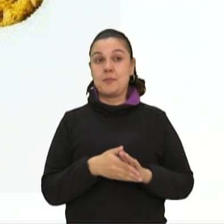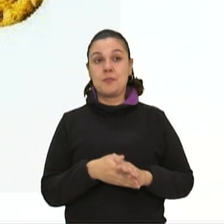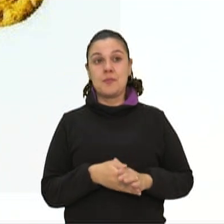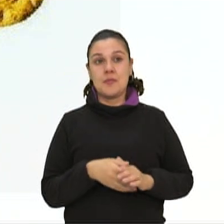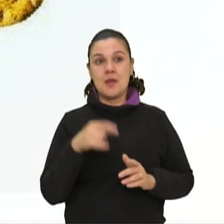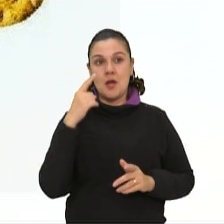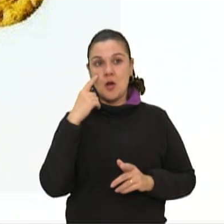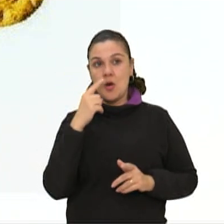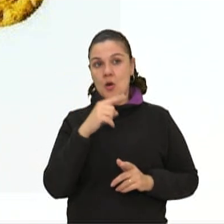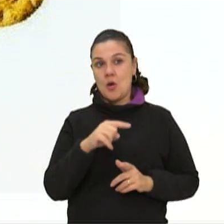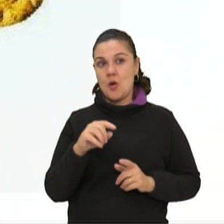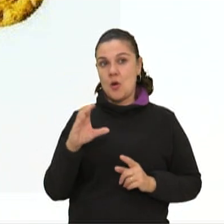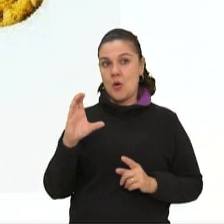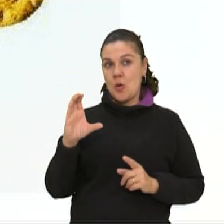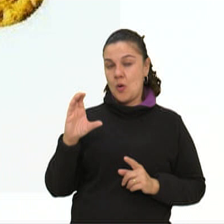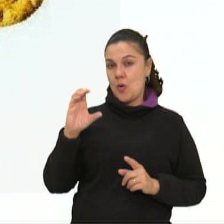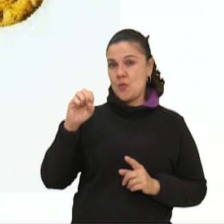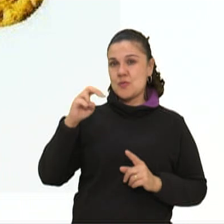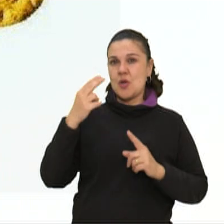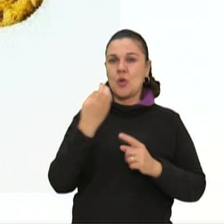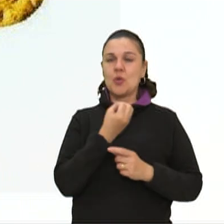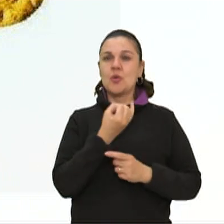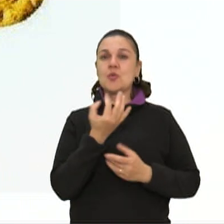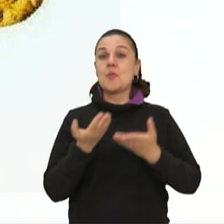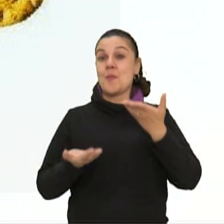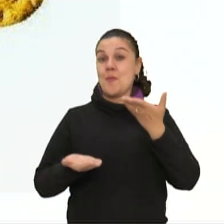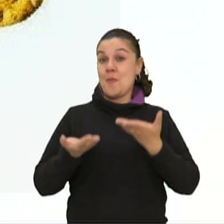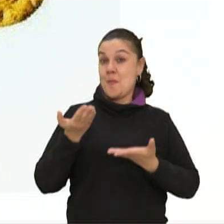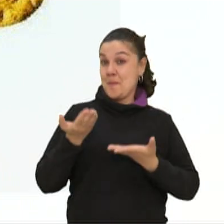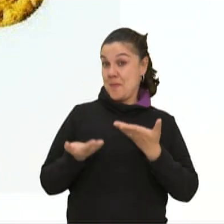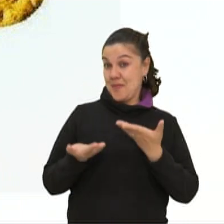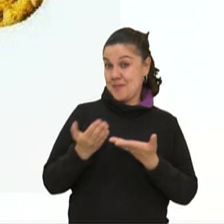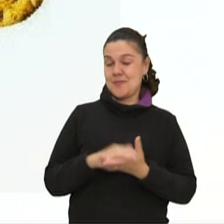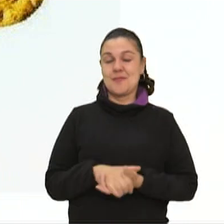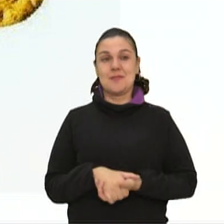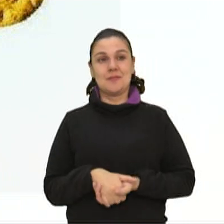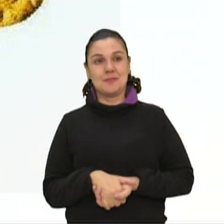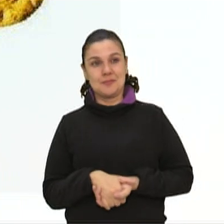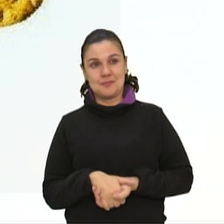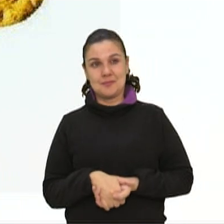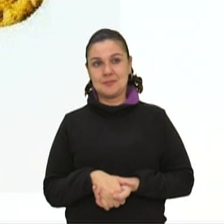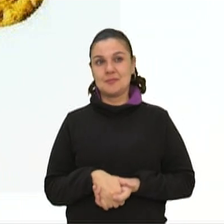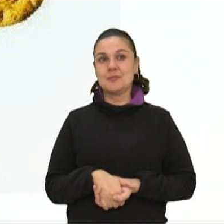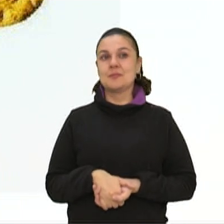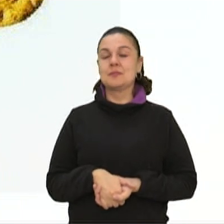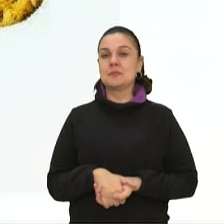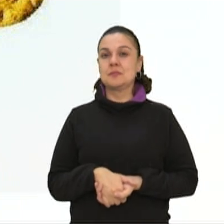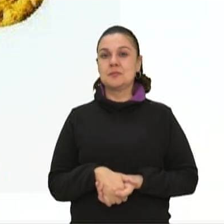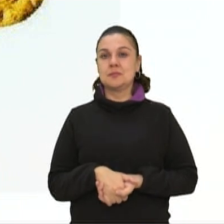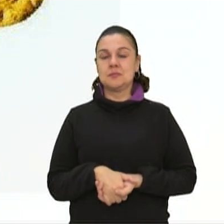Aqui, onças, oitivas e grãos é o peso dessa barra, era marcado nela.